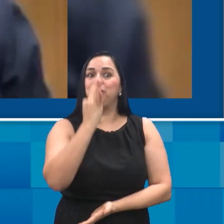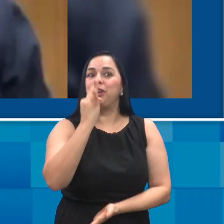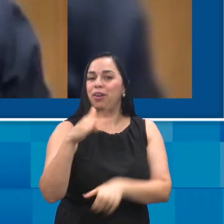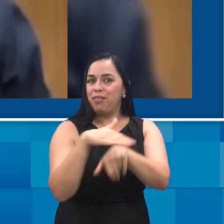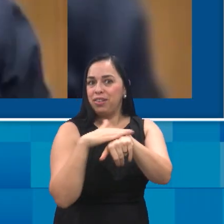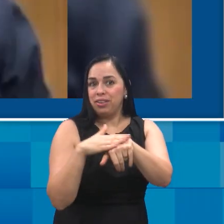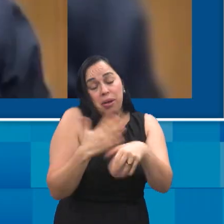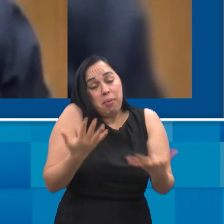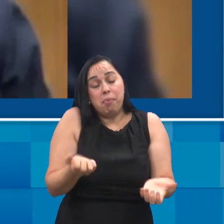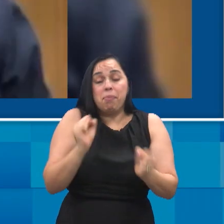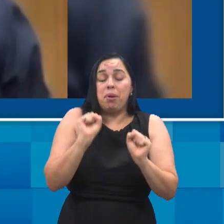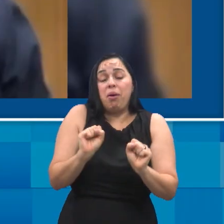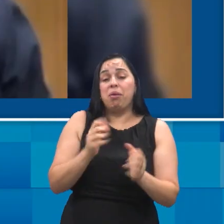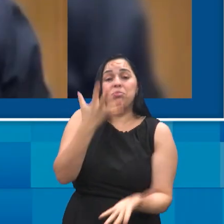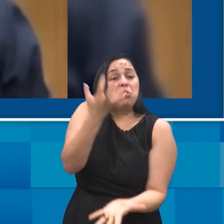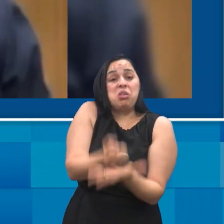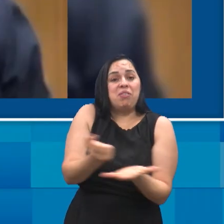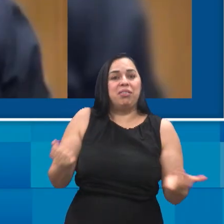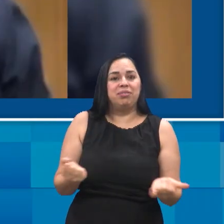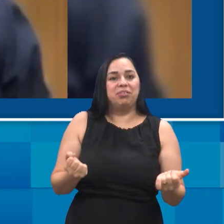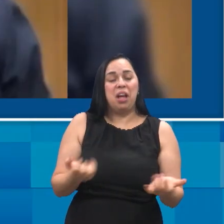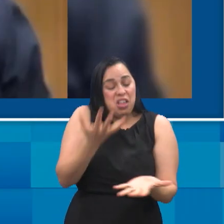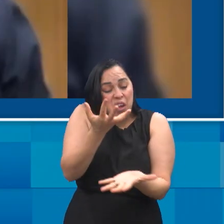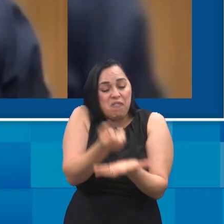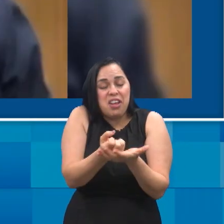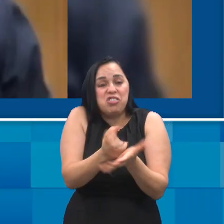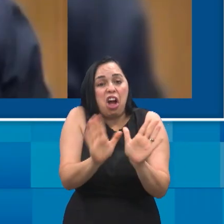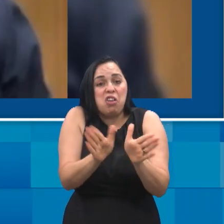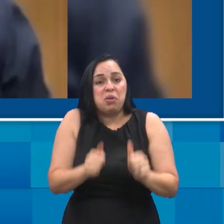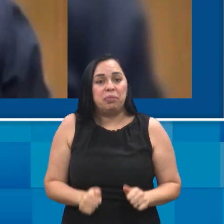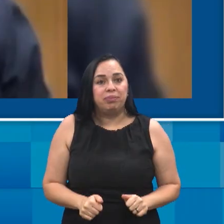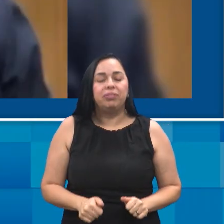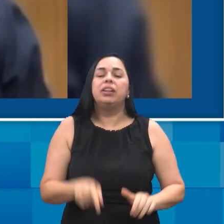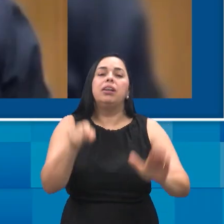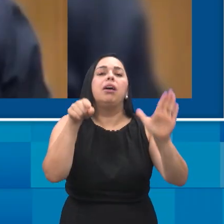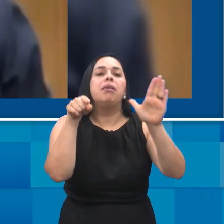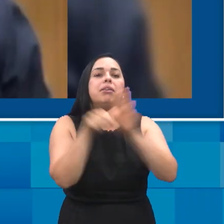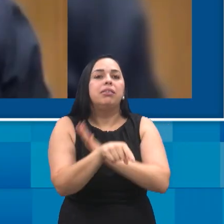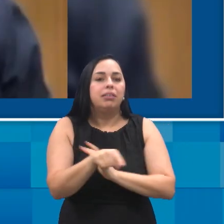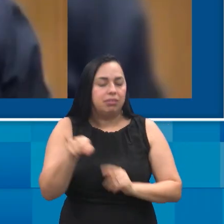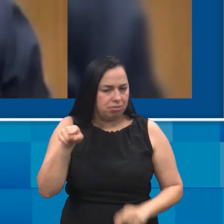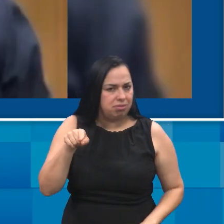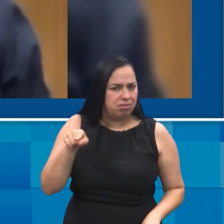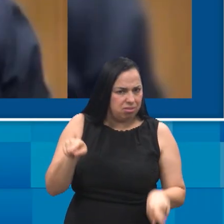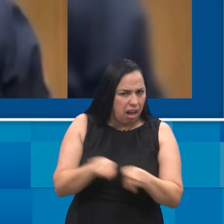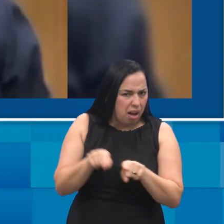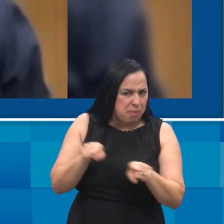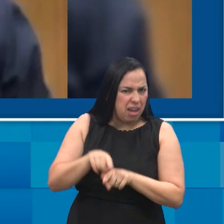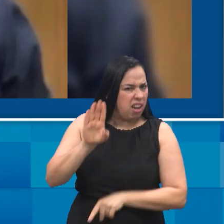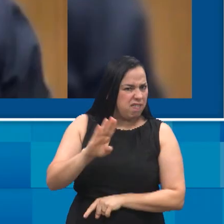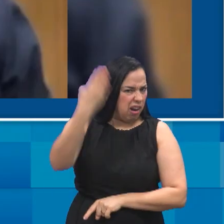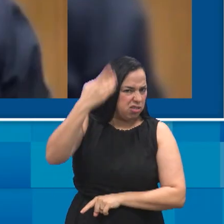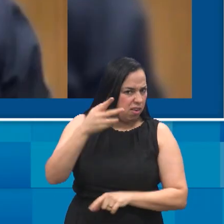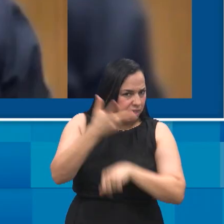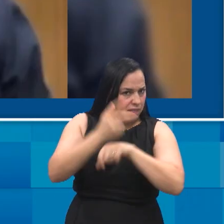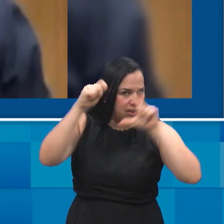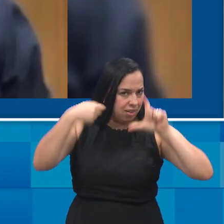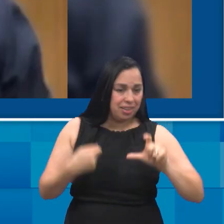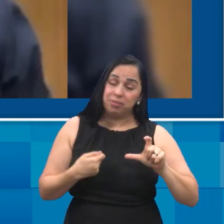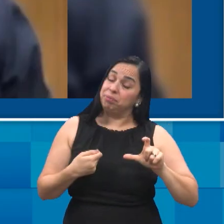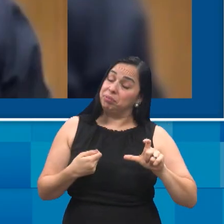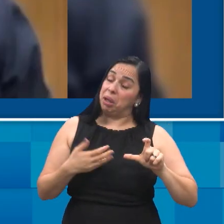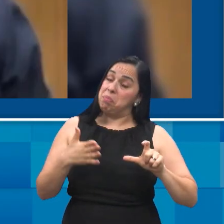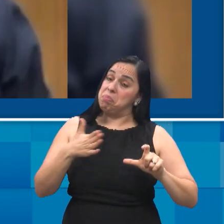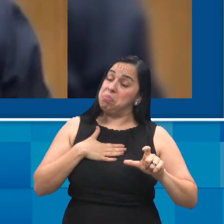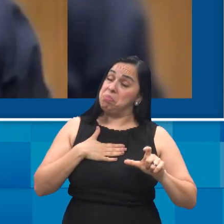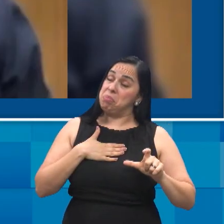salvo. O vídeo está salvo. Então a pergunta é, esse também é inteligência artificial? Eu não duvido que seja.